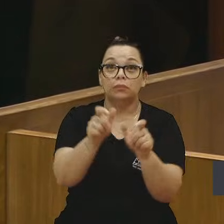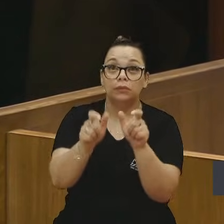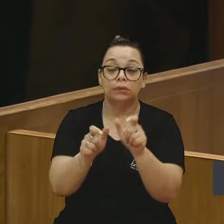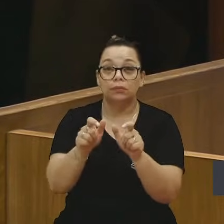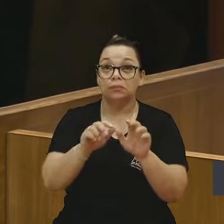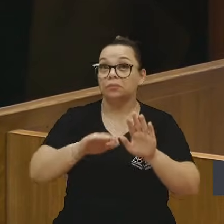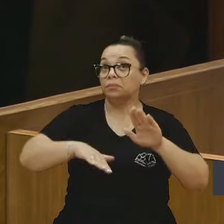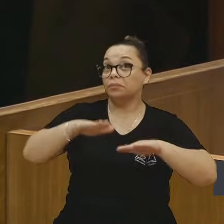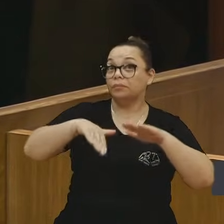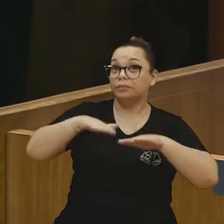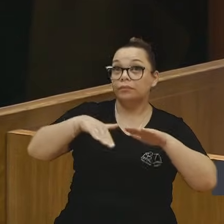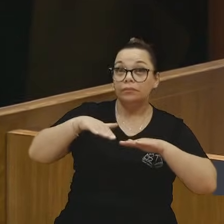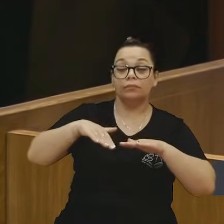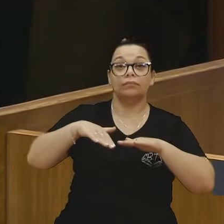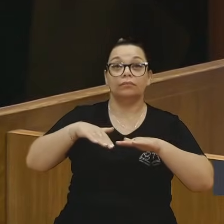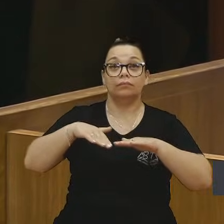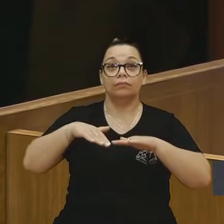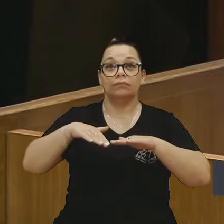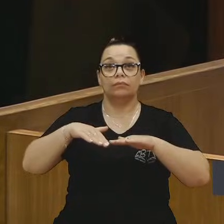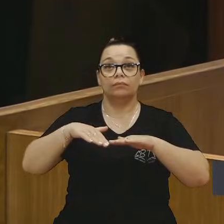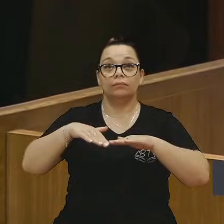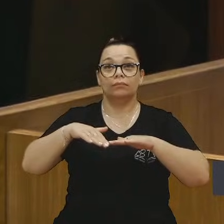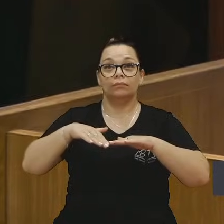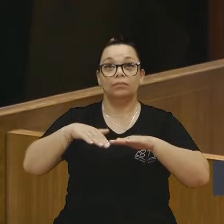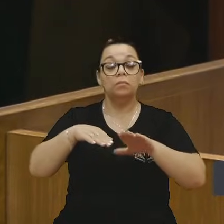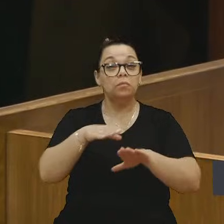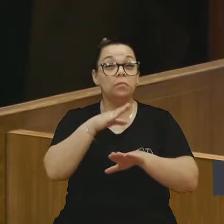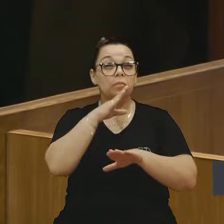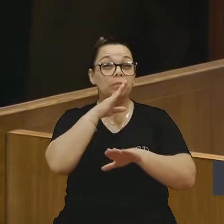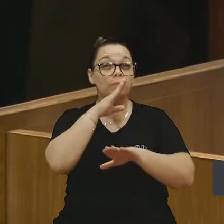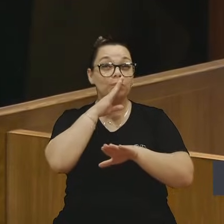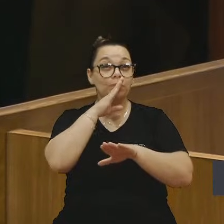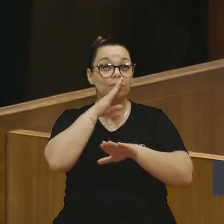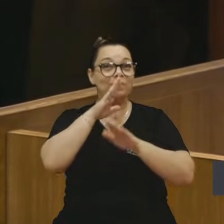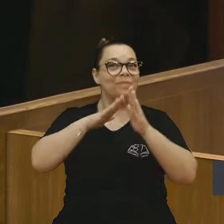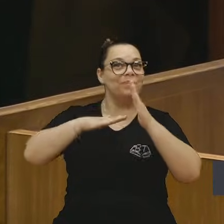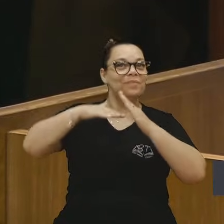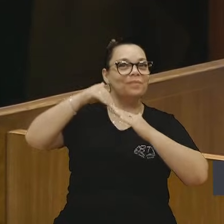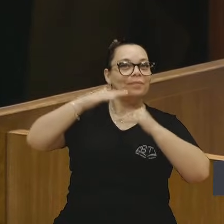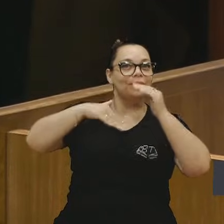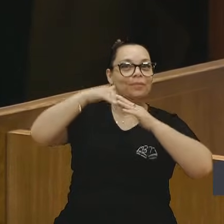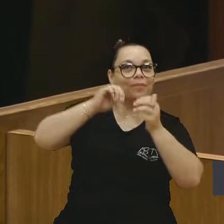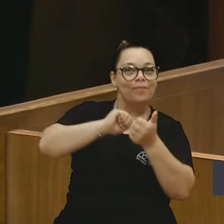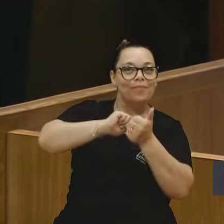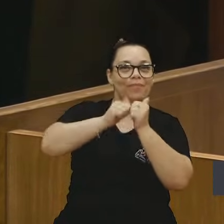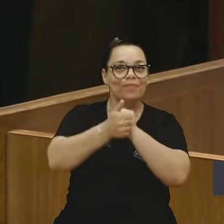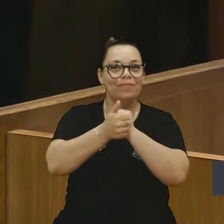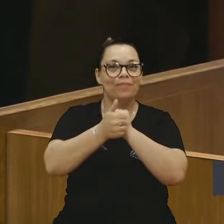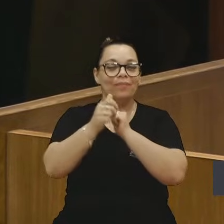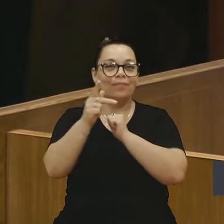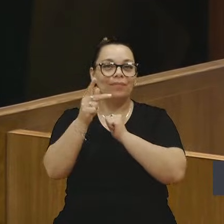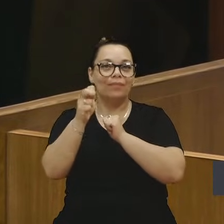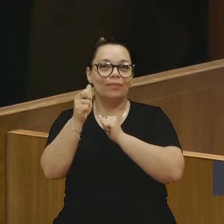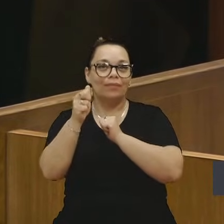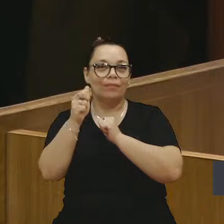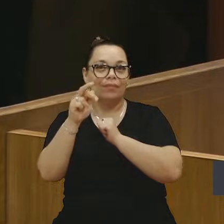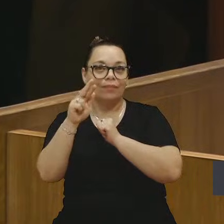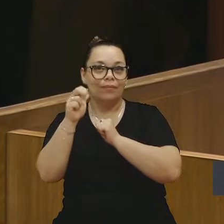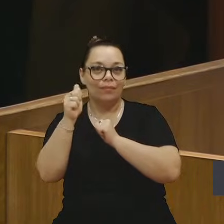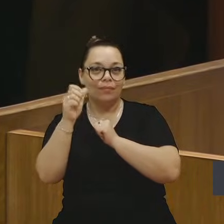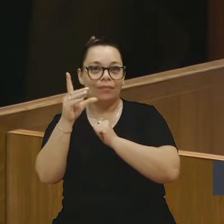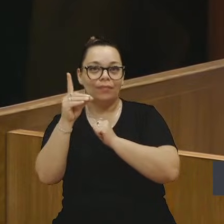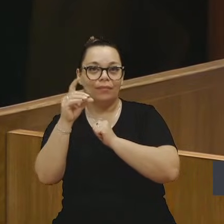muitas vezes, de forma silenciosa, constroem o esporte e o paradesporto todos os